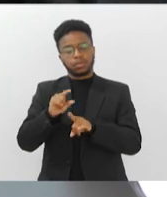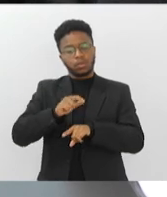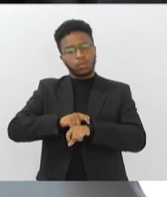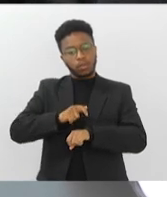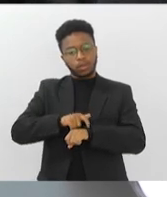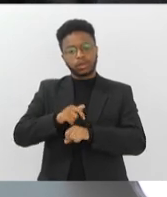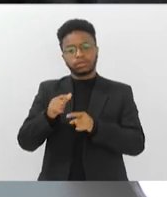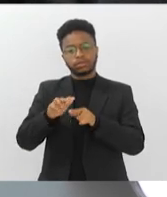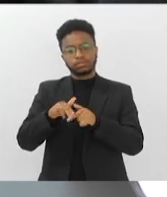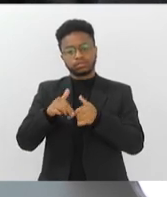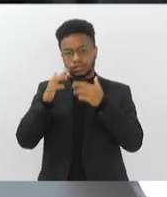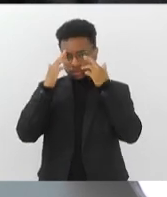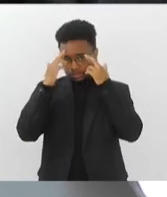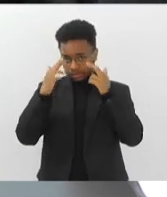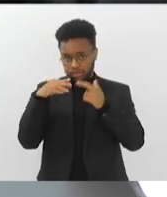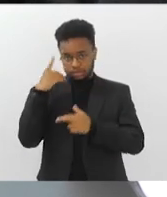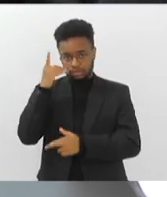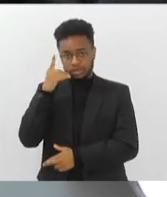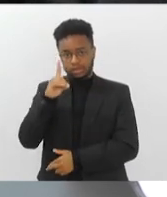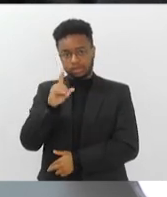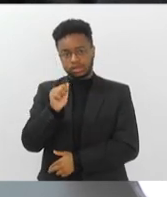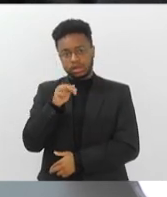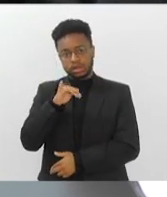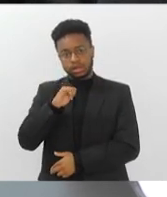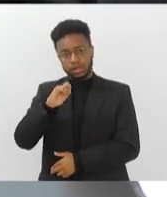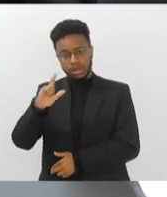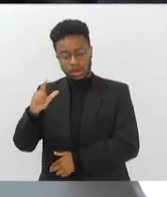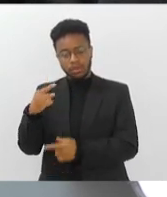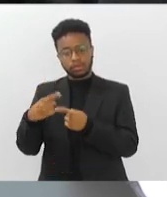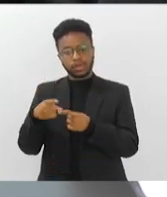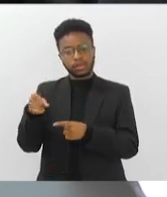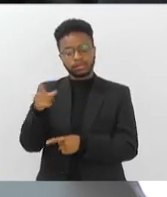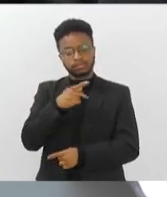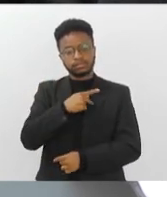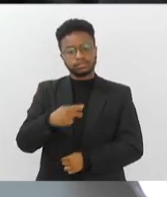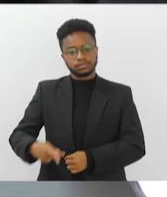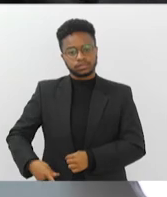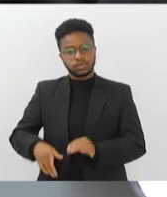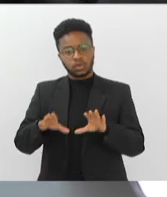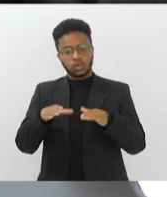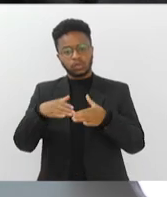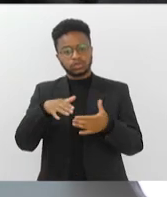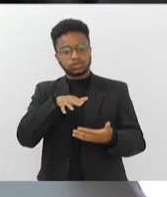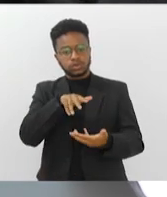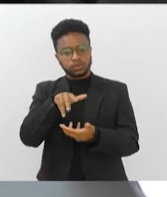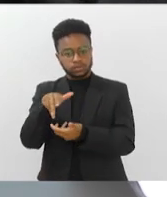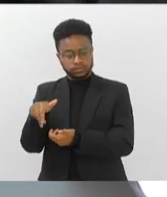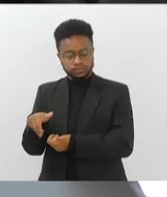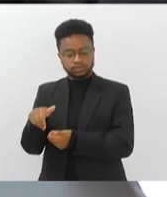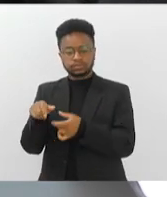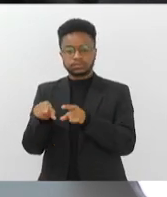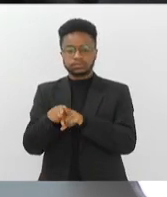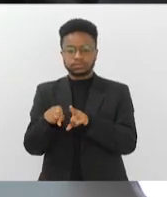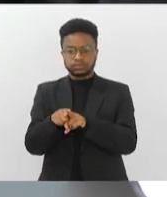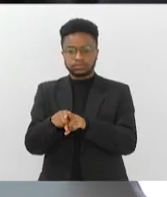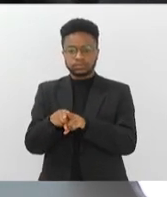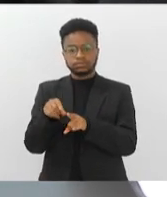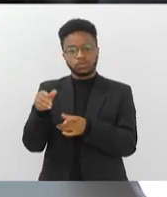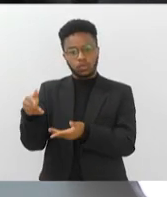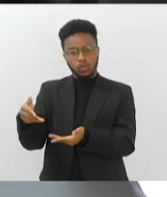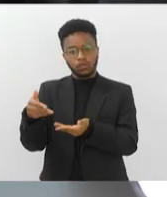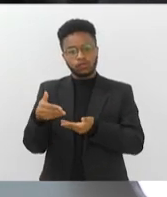ao deputado Daniel Librelon, que preside essa comissão internacional, e também o